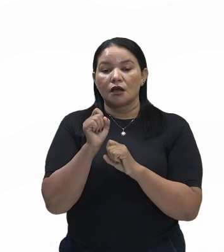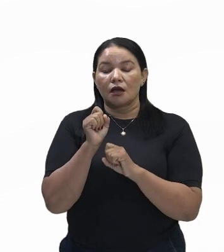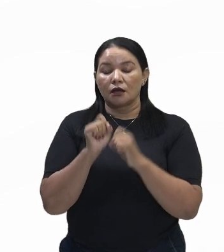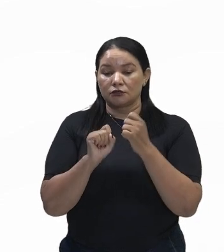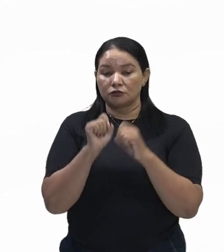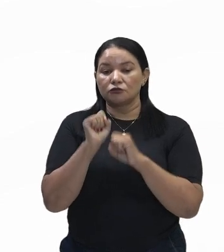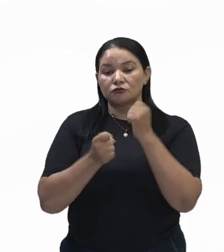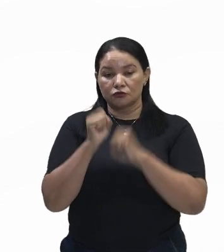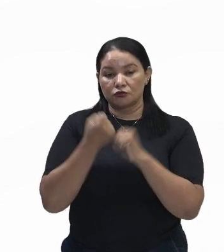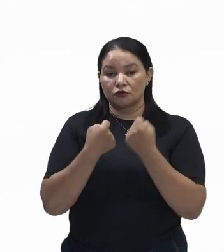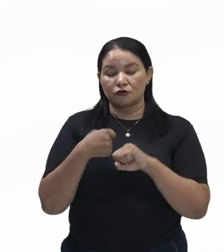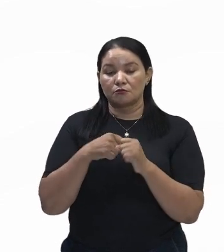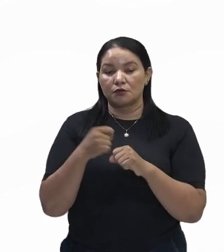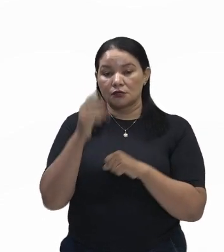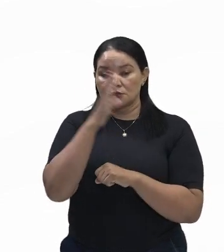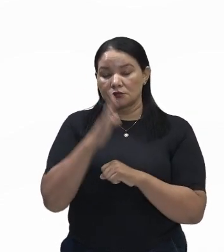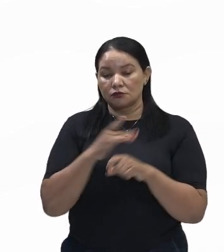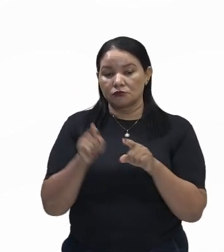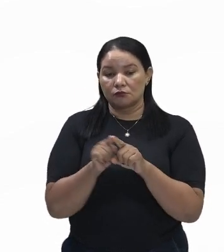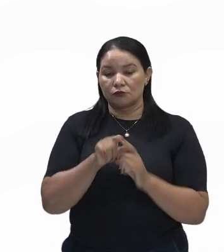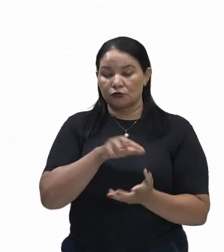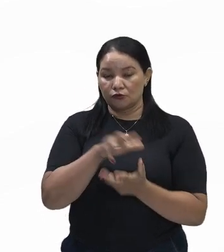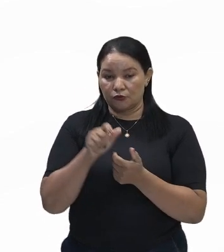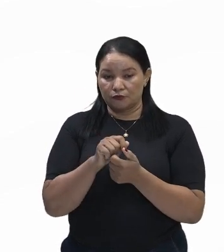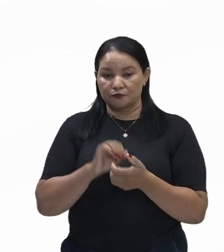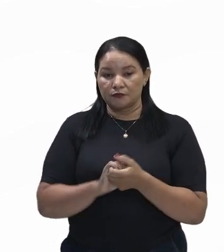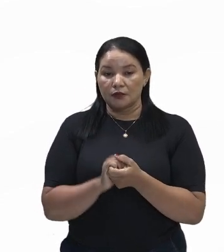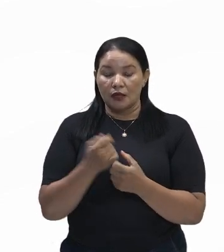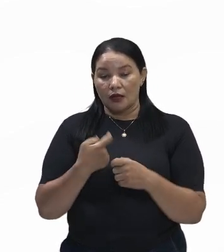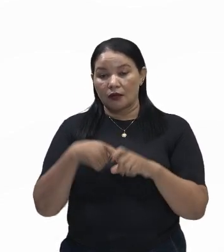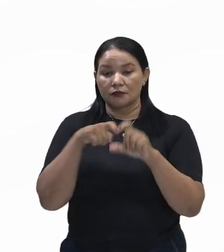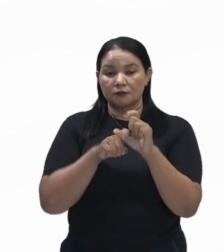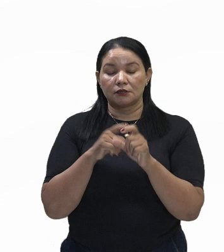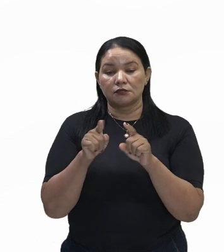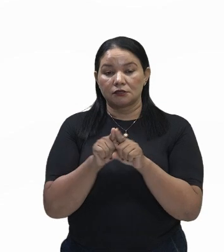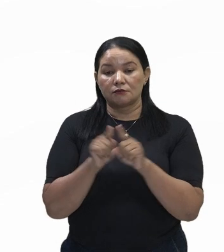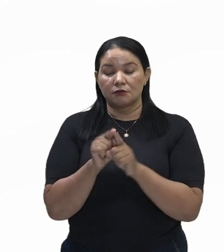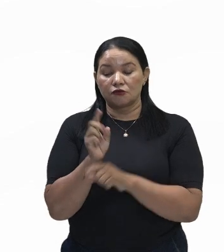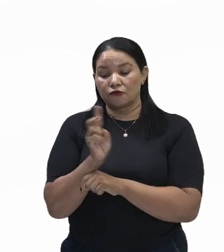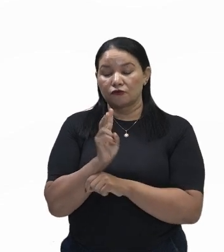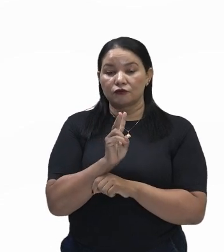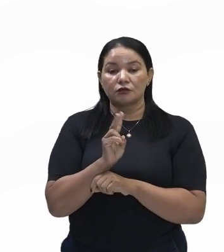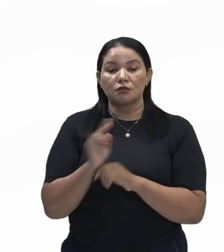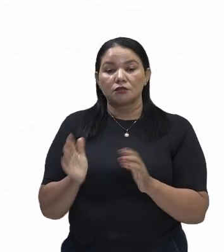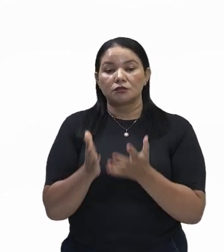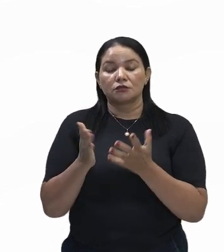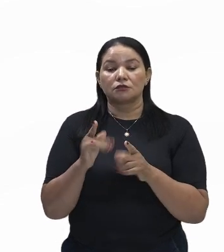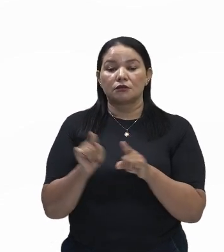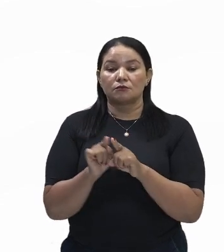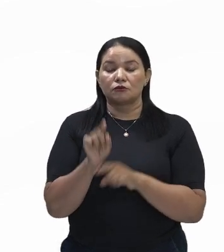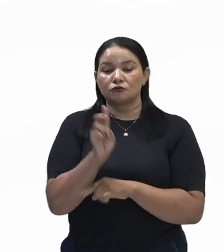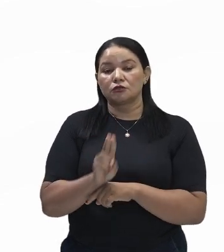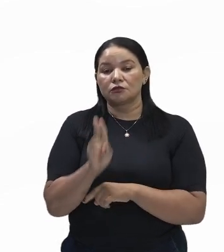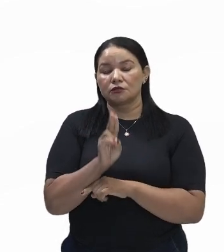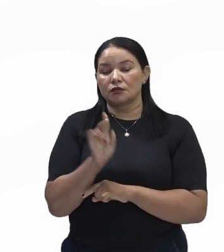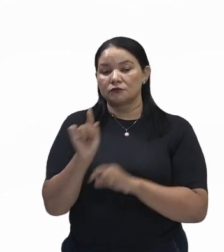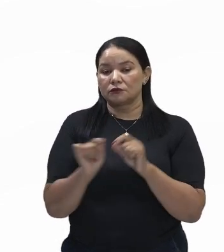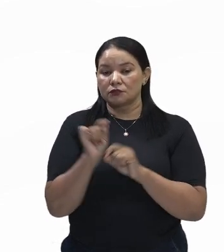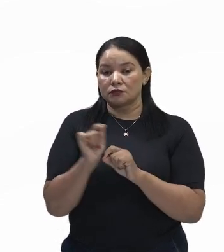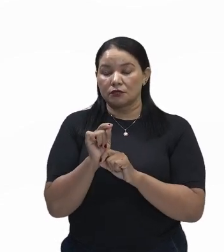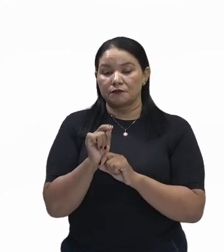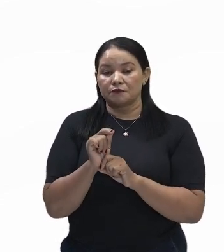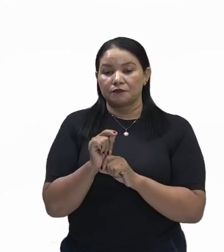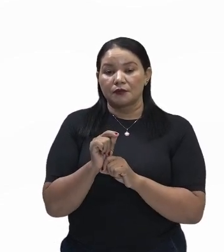mundo. Vamos observar a dependência de incentivos fiscais que foram utilizados para